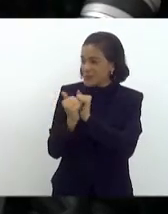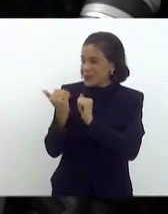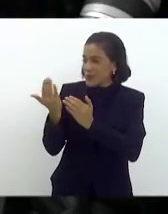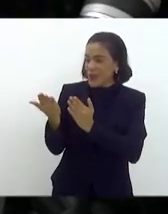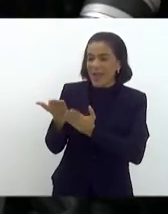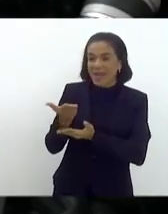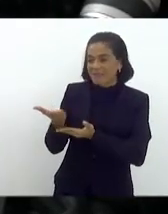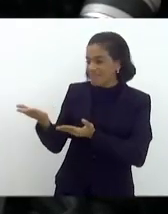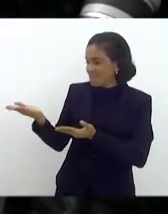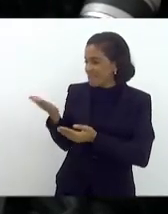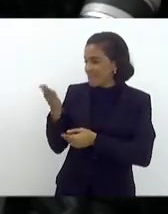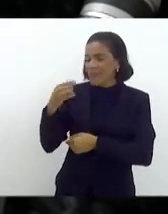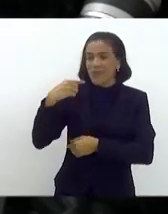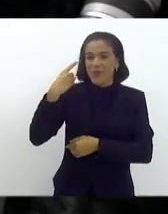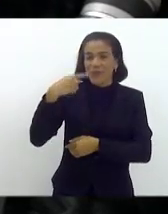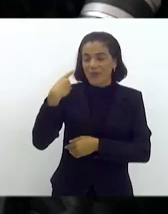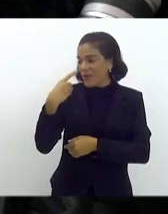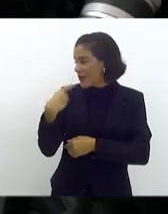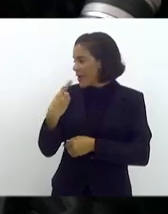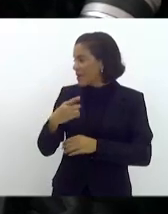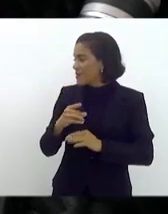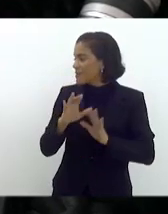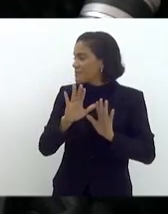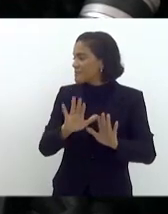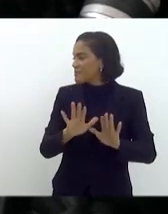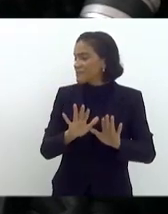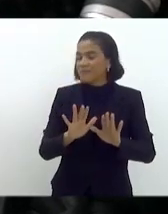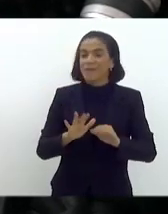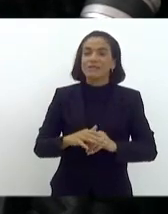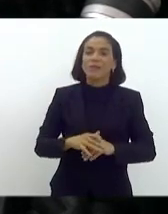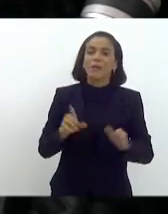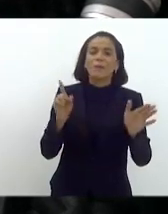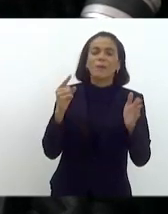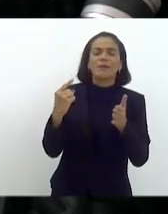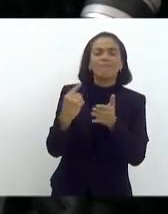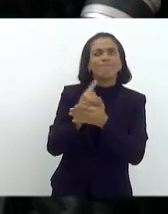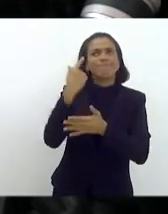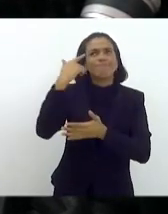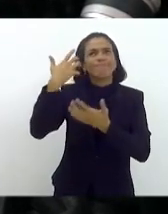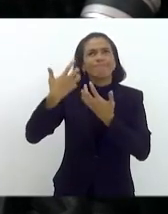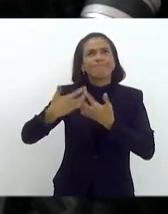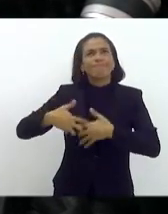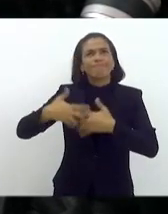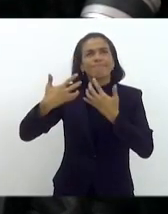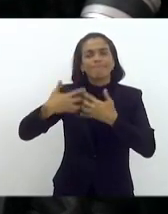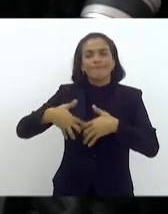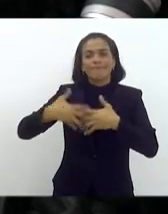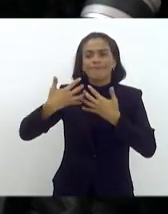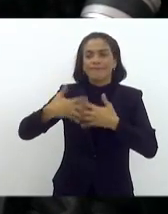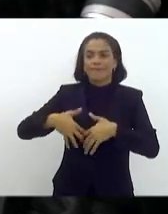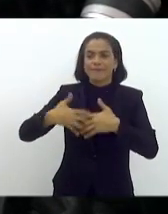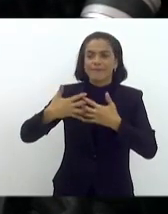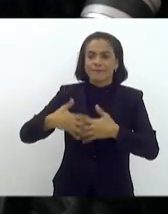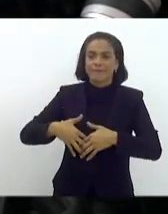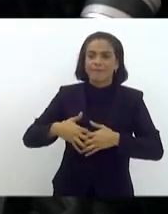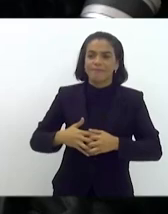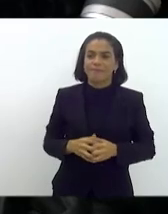doutoras aqui mas eu me pergunto o que que pode estar acontecendo